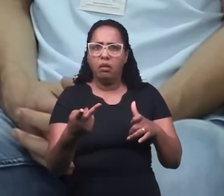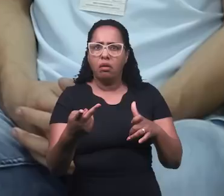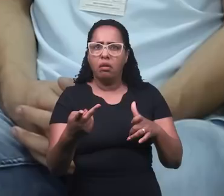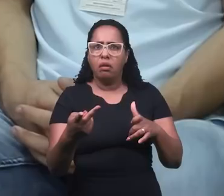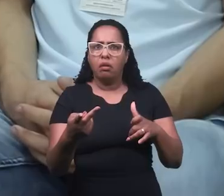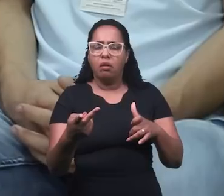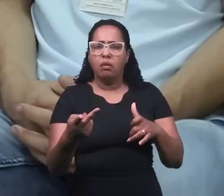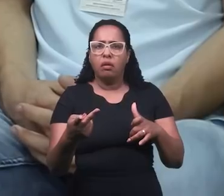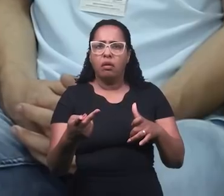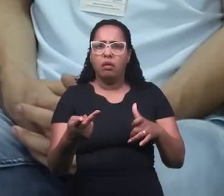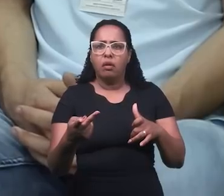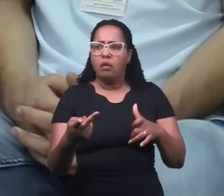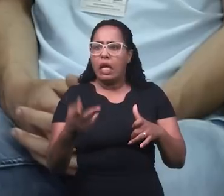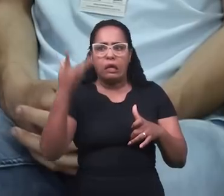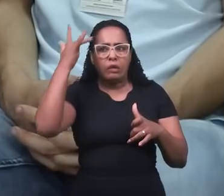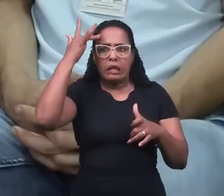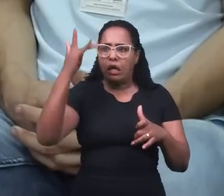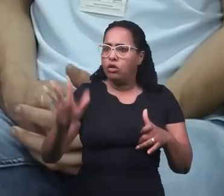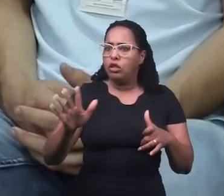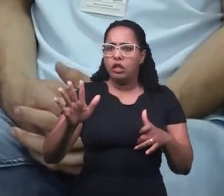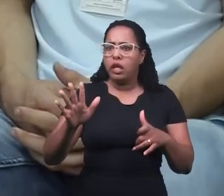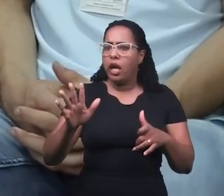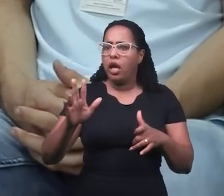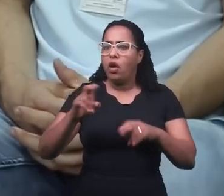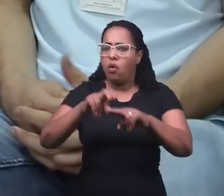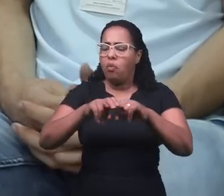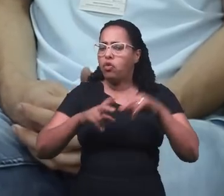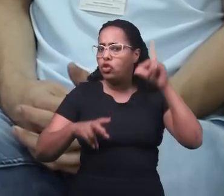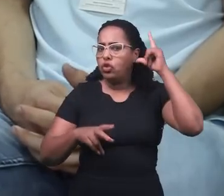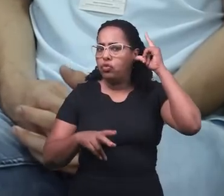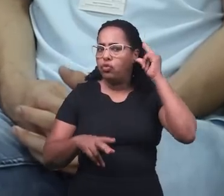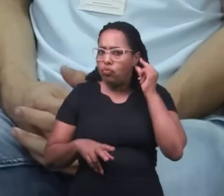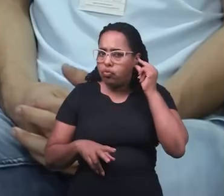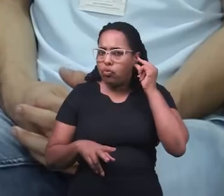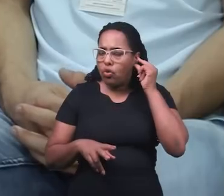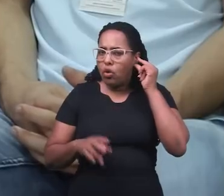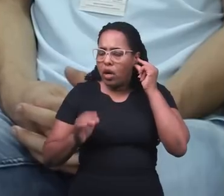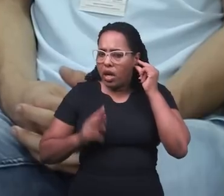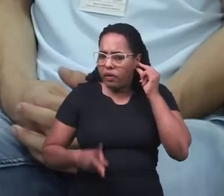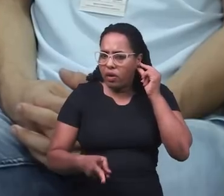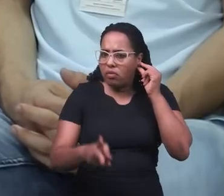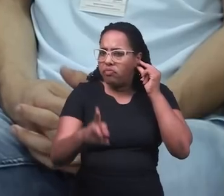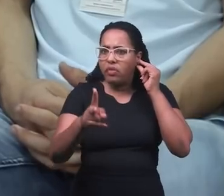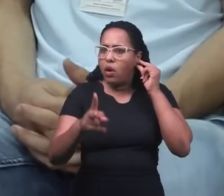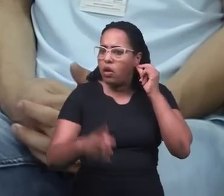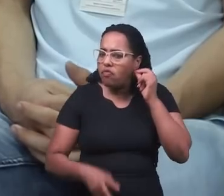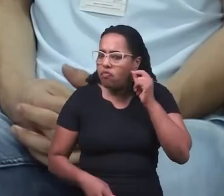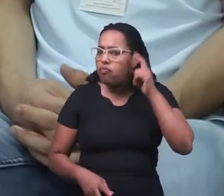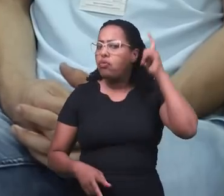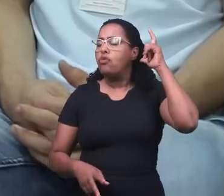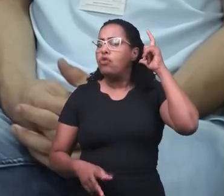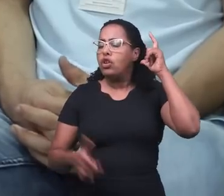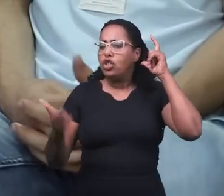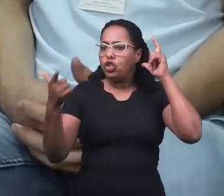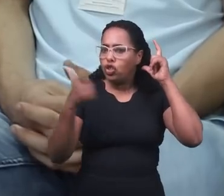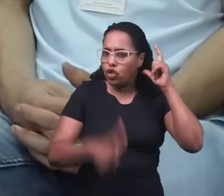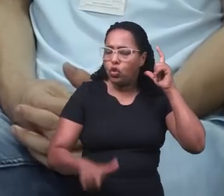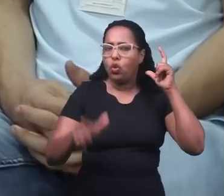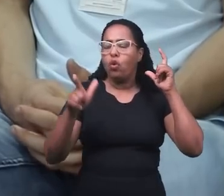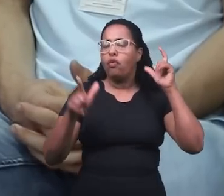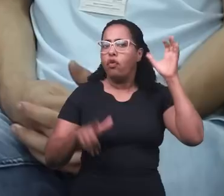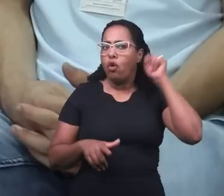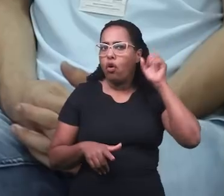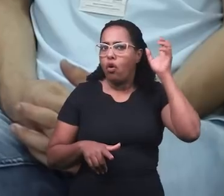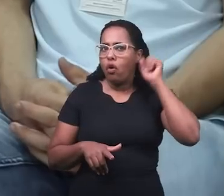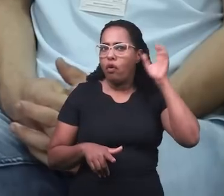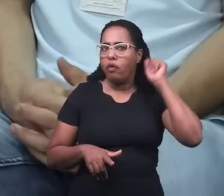sei qual o motivo daquela perda, mas ele não vai ter mais perda de audição. E isso não